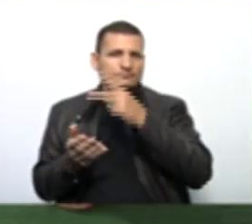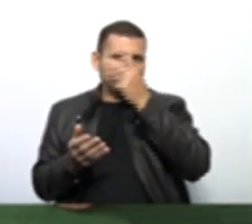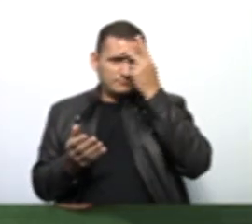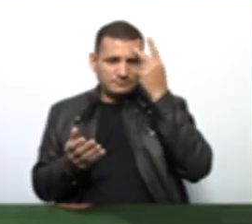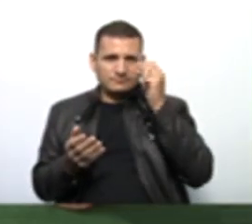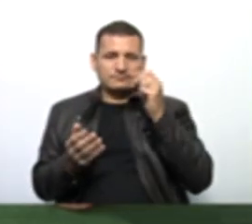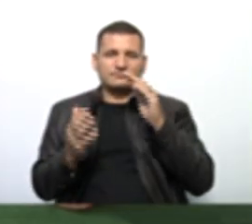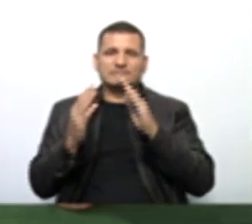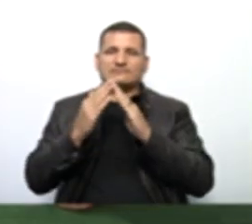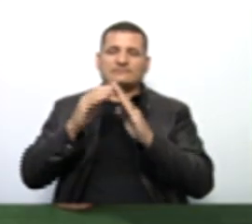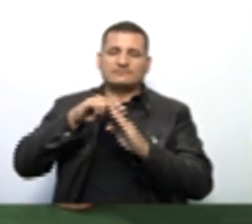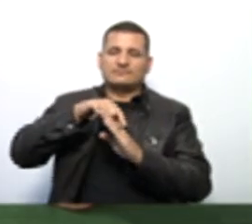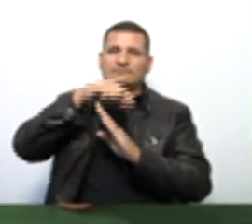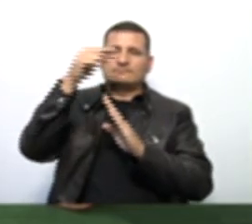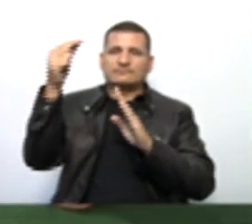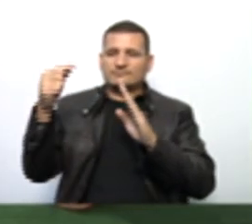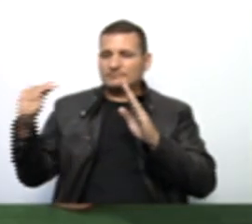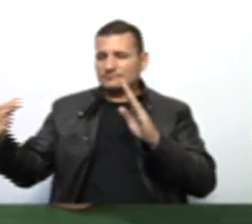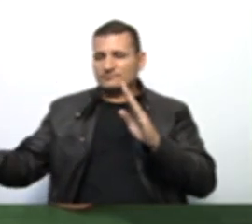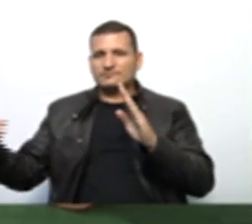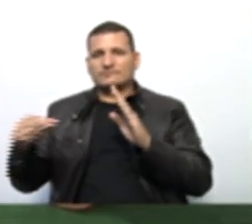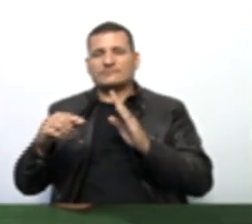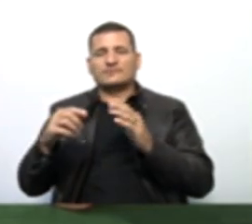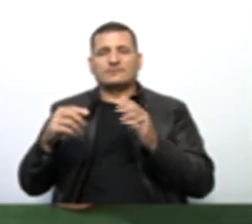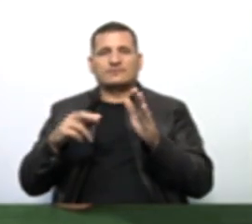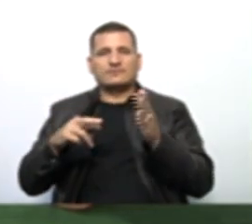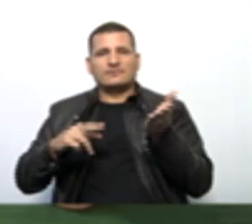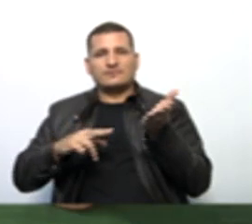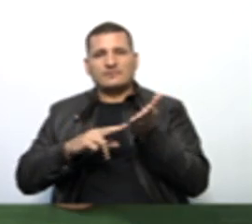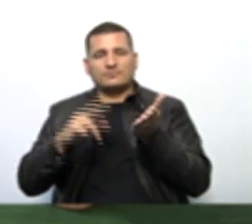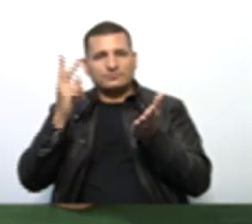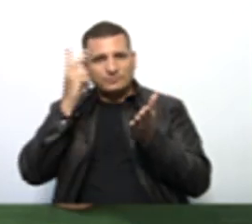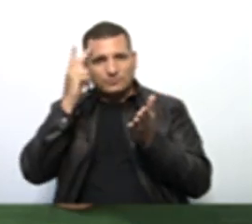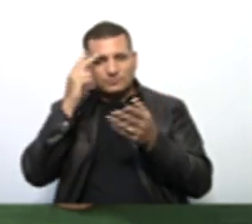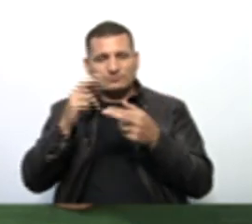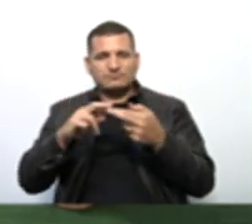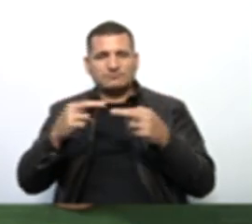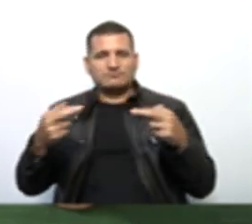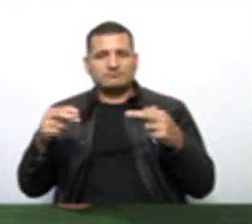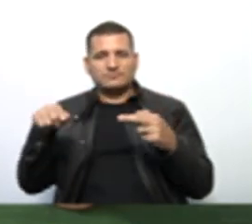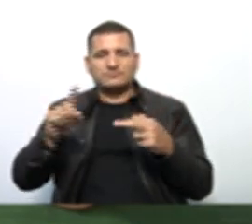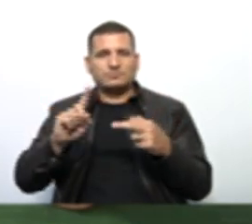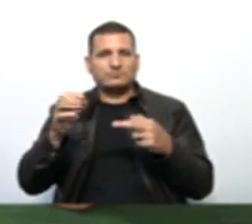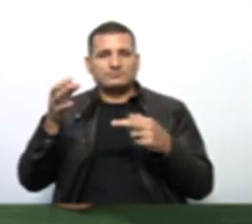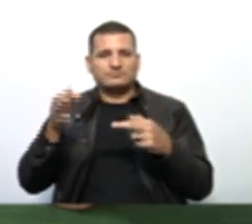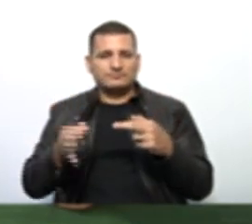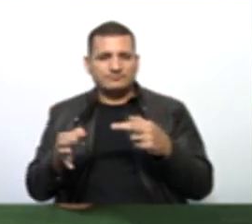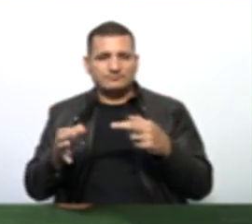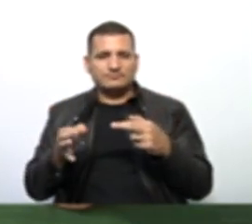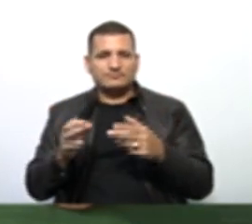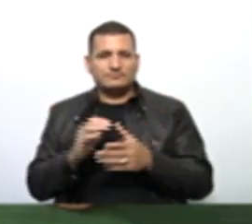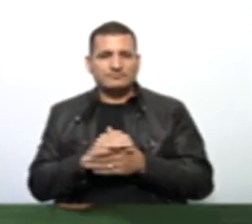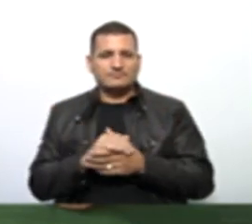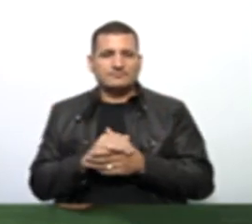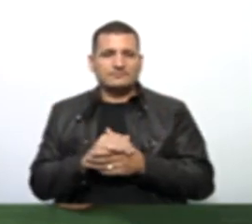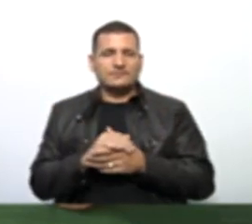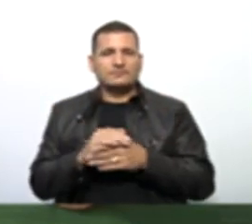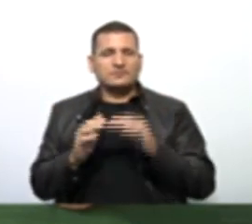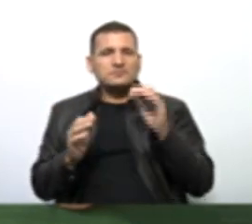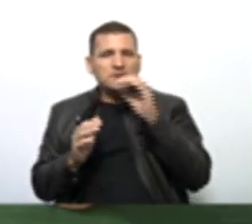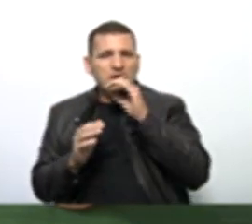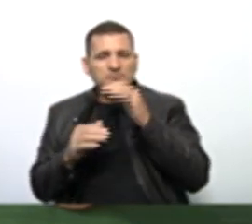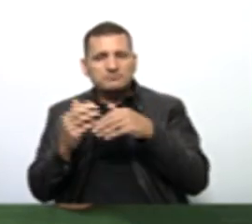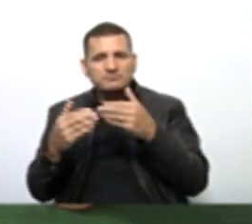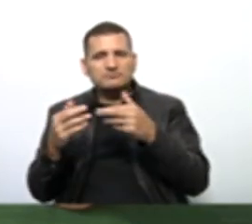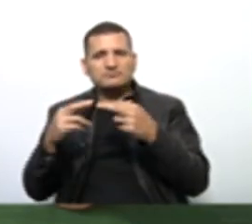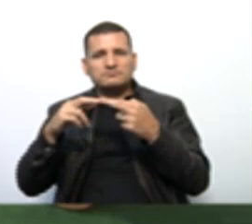cima da casa passar por um vizinho e passa por aí usa o carro normal o que não é adequado e acaba que em determinado tempo bem rapidinho que